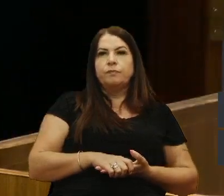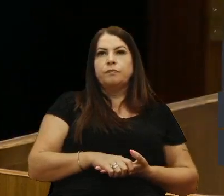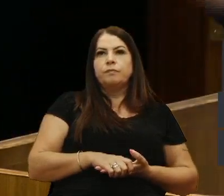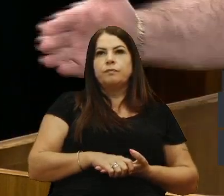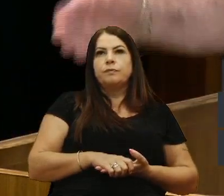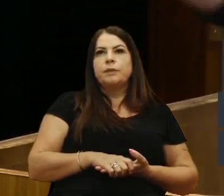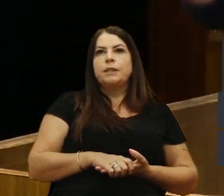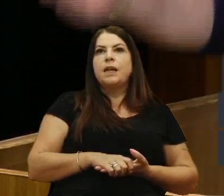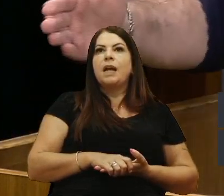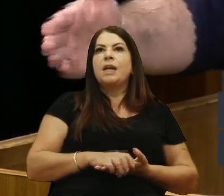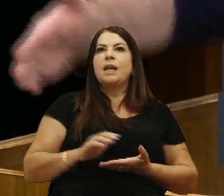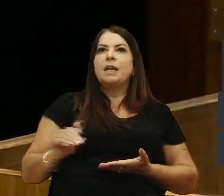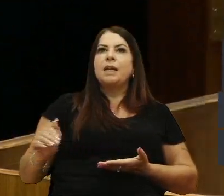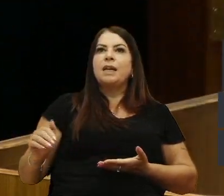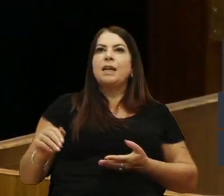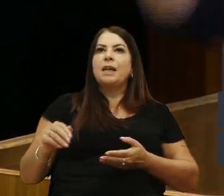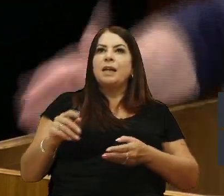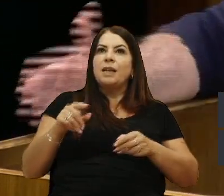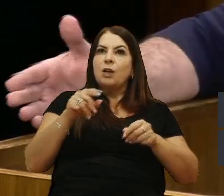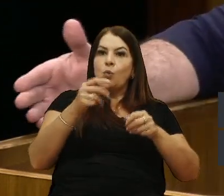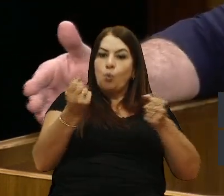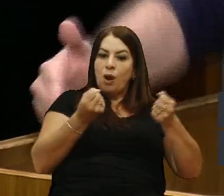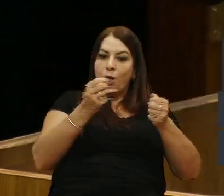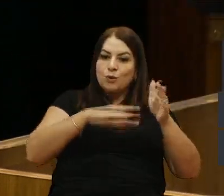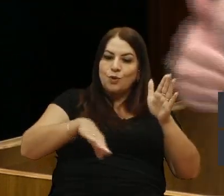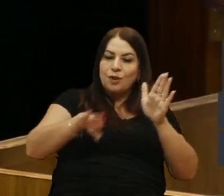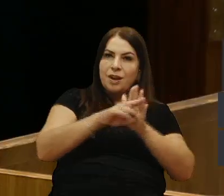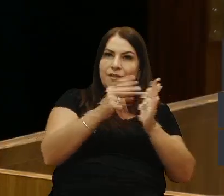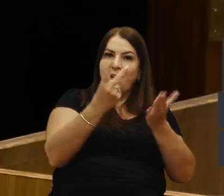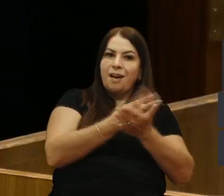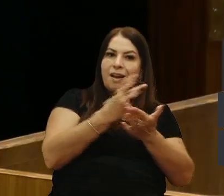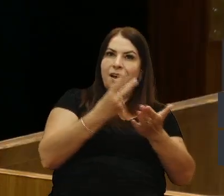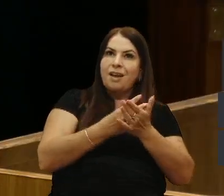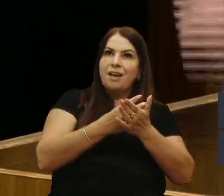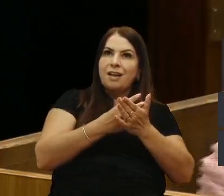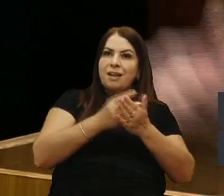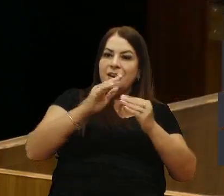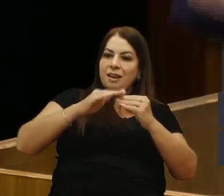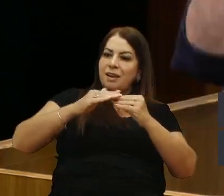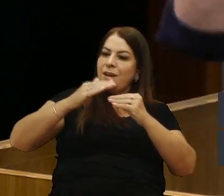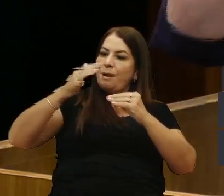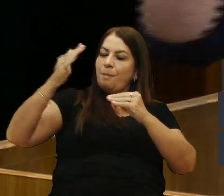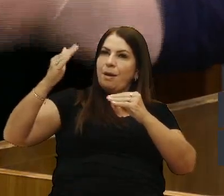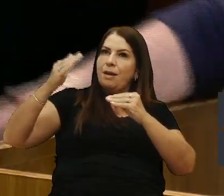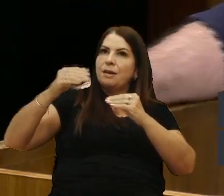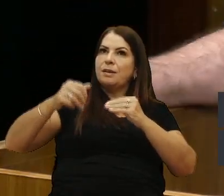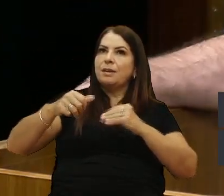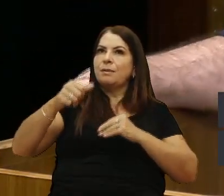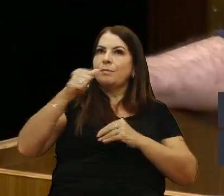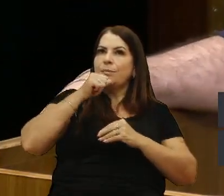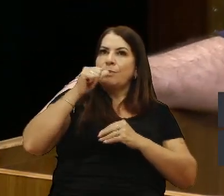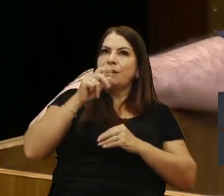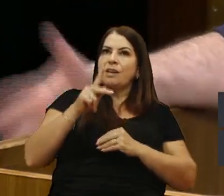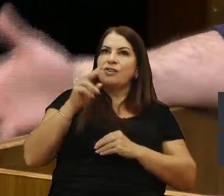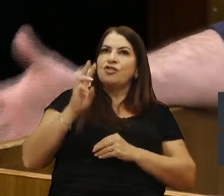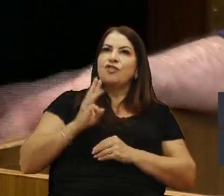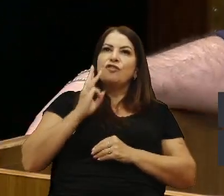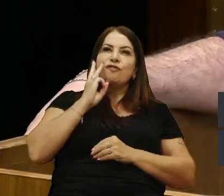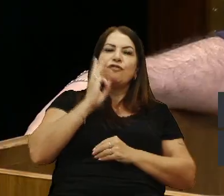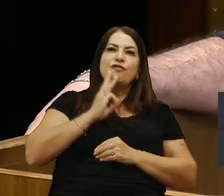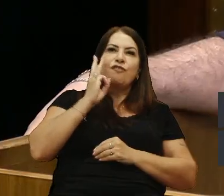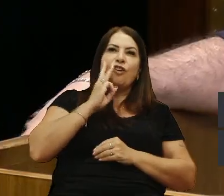É recolhimento dos veículos que estacionam ali, abrem seu porta-mala, tomam seu kit de vodka e uísque